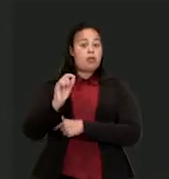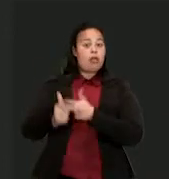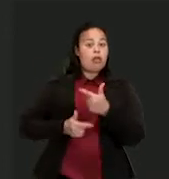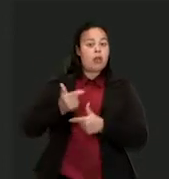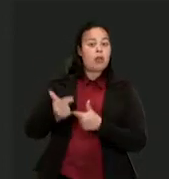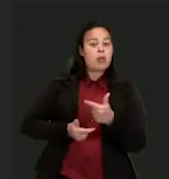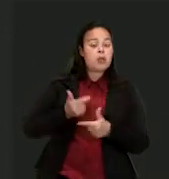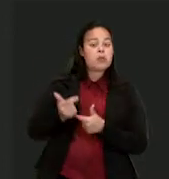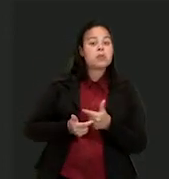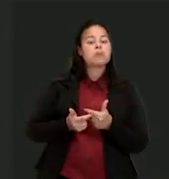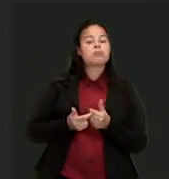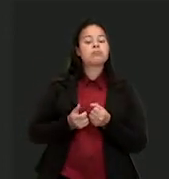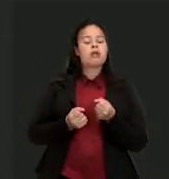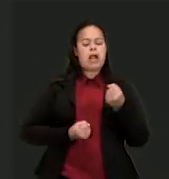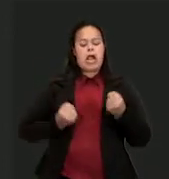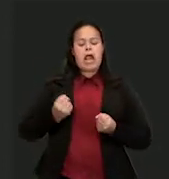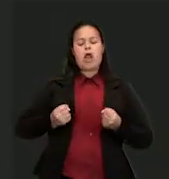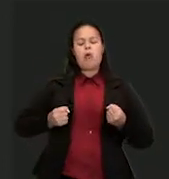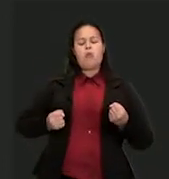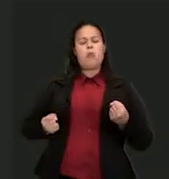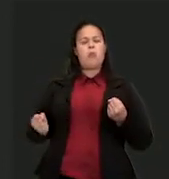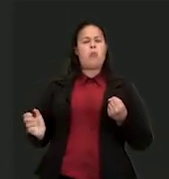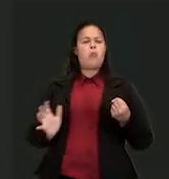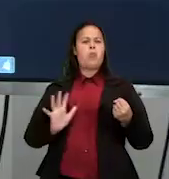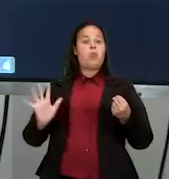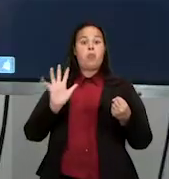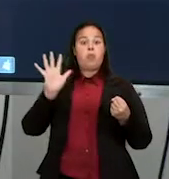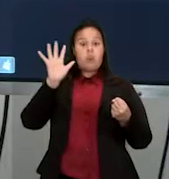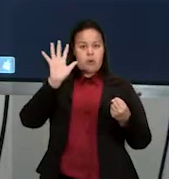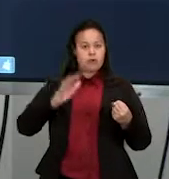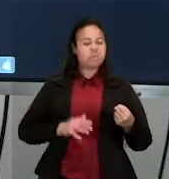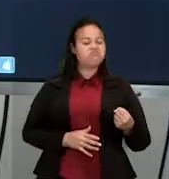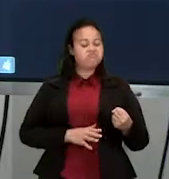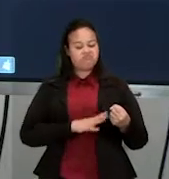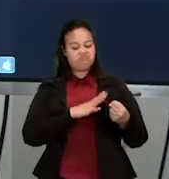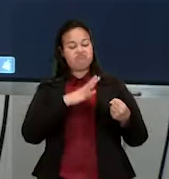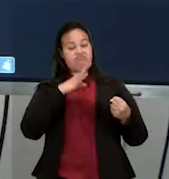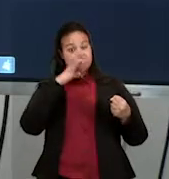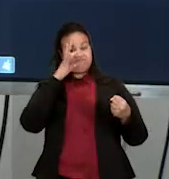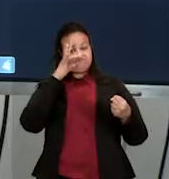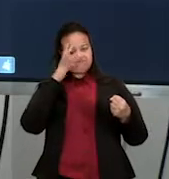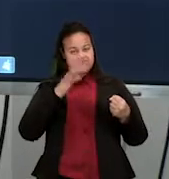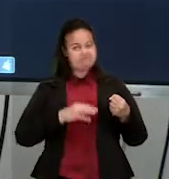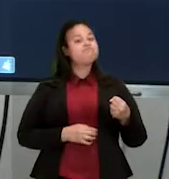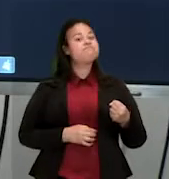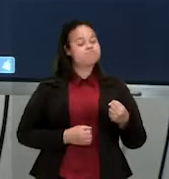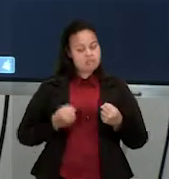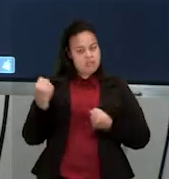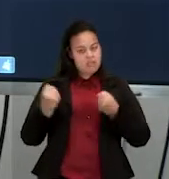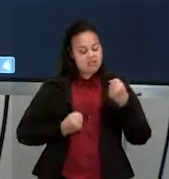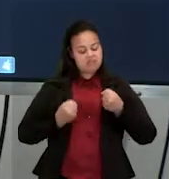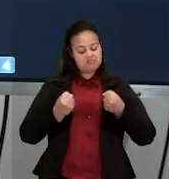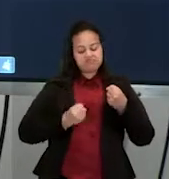para luxo, para carro de luxo. Então ela resolveu, né, direcionar 72% só para fazer carro de luxo.